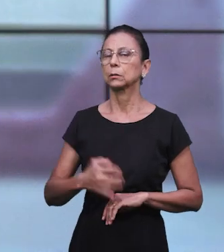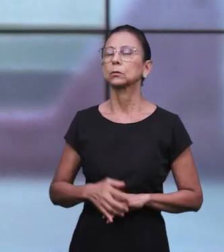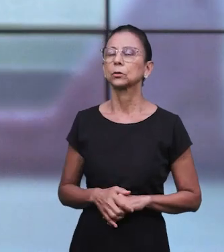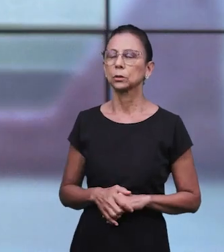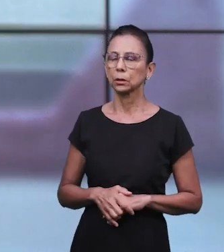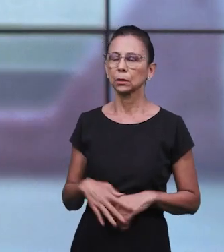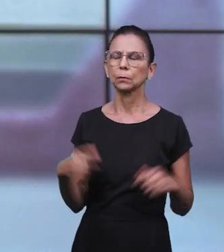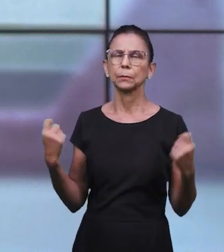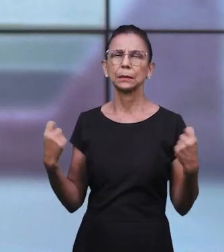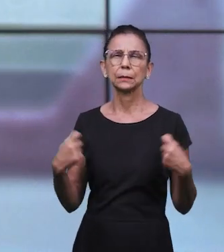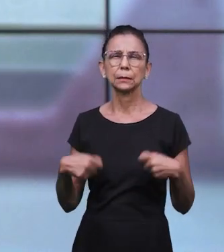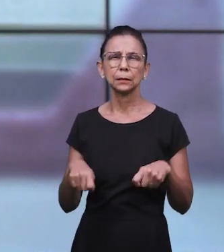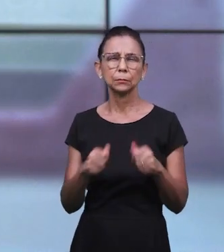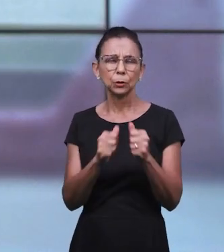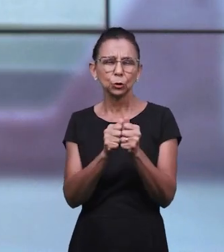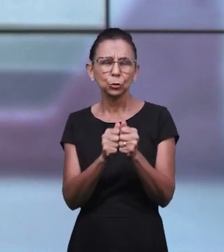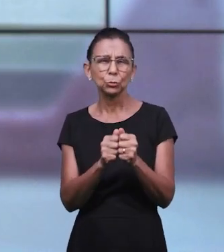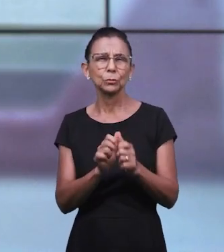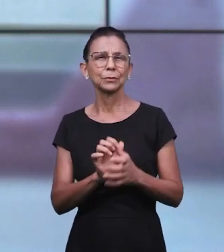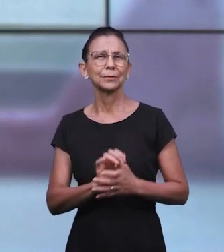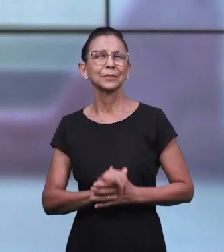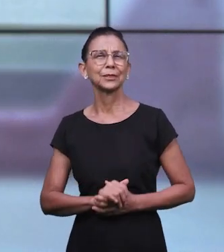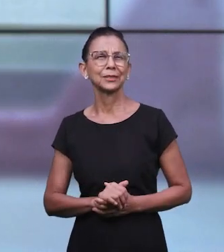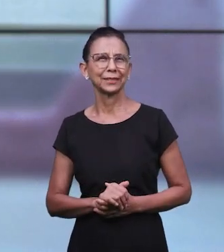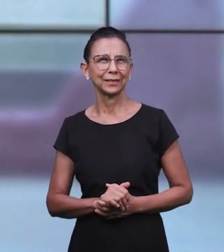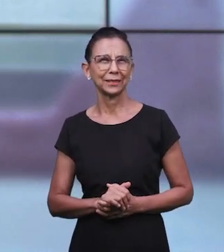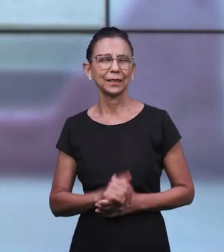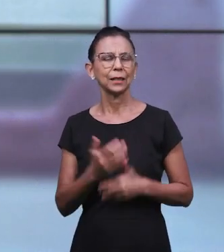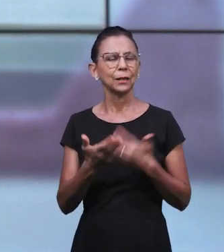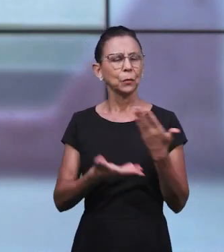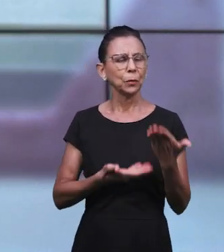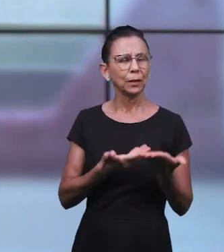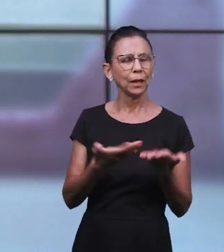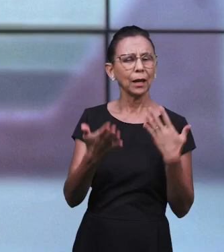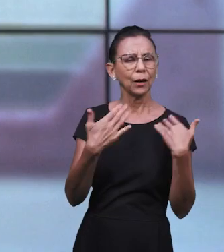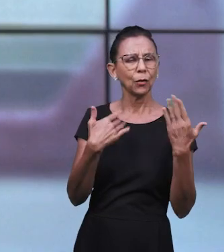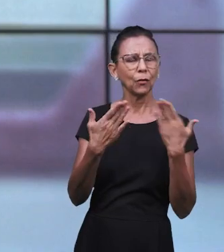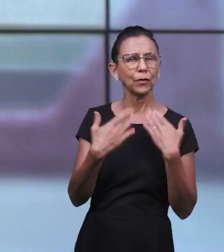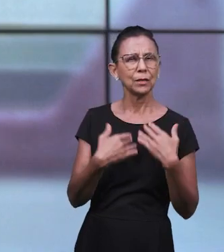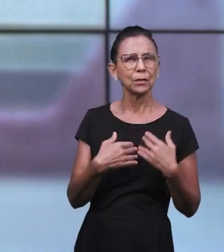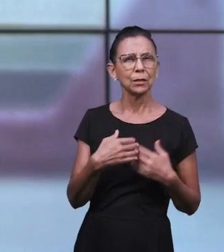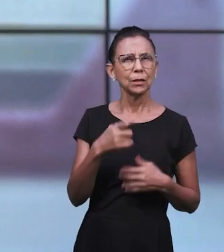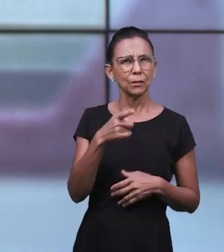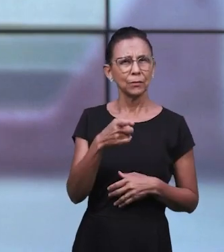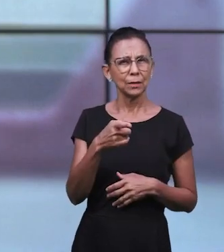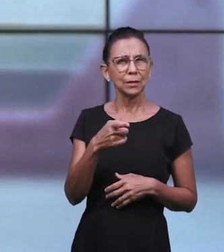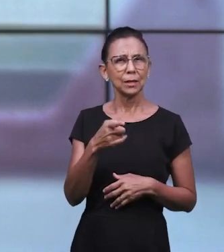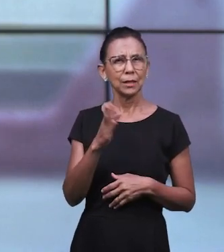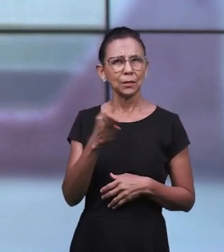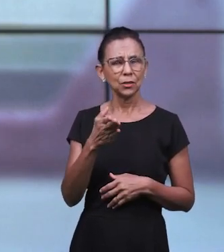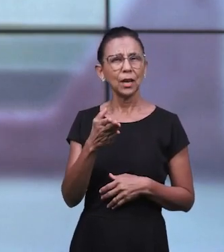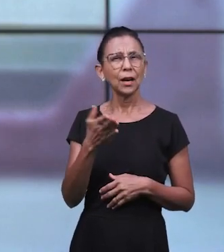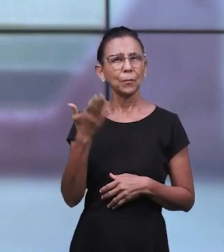estar próximos. Por já termos sido crianças, adolescentes, jovens e hoje adultos,